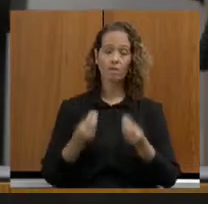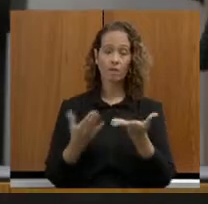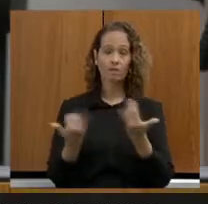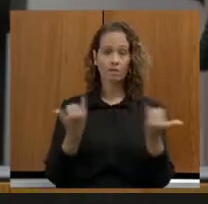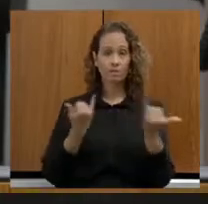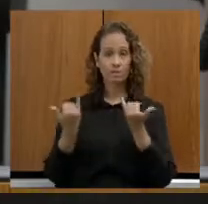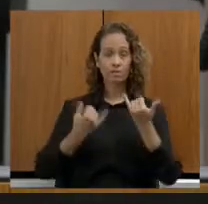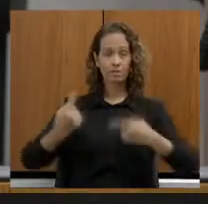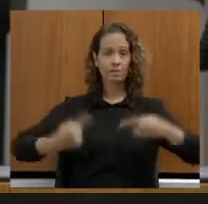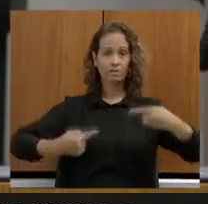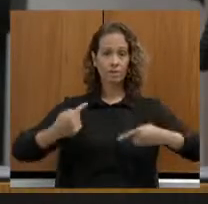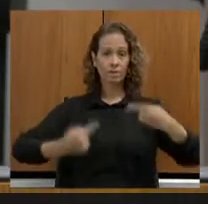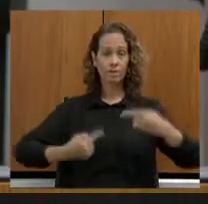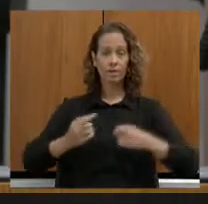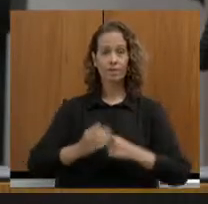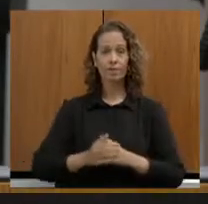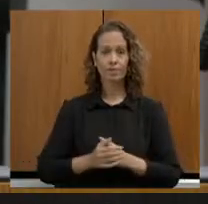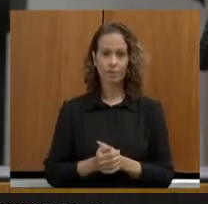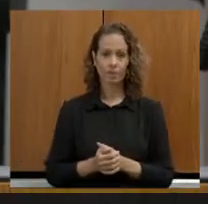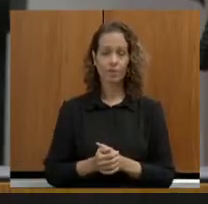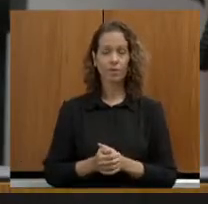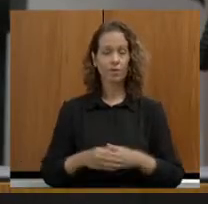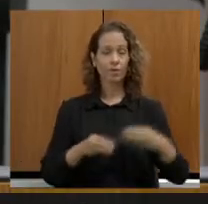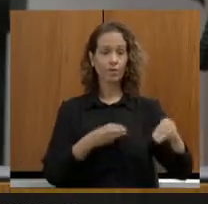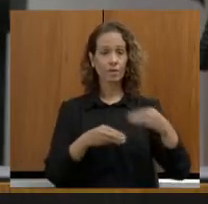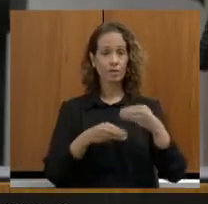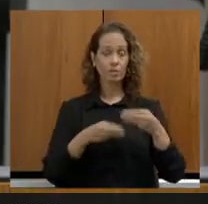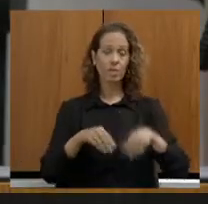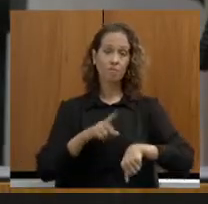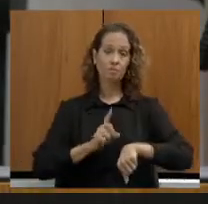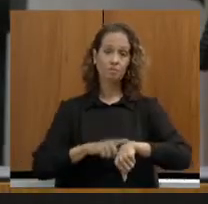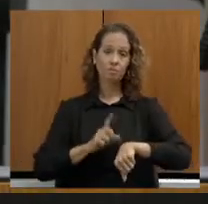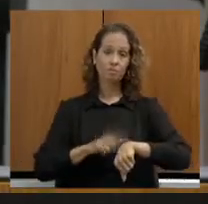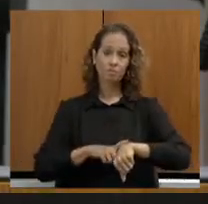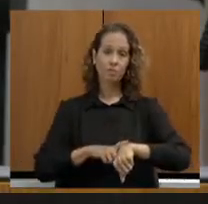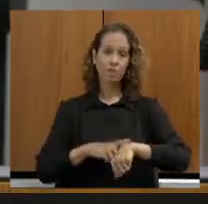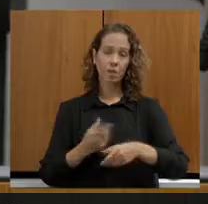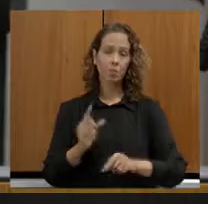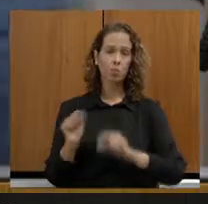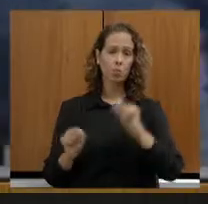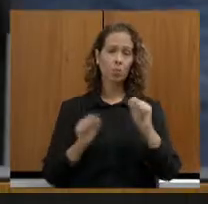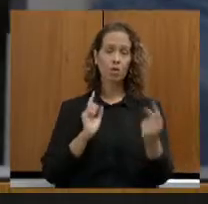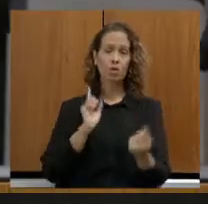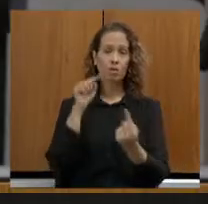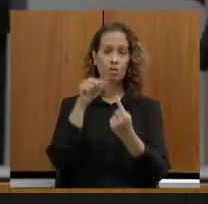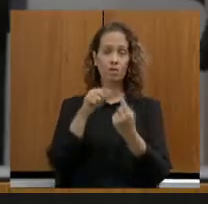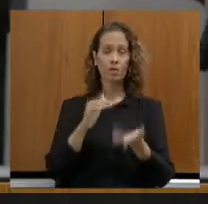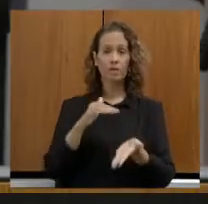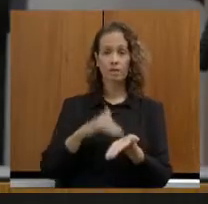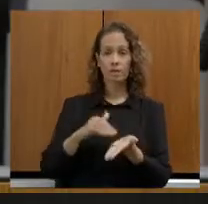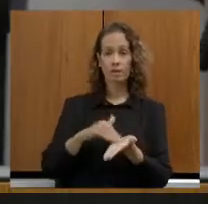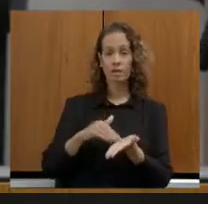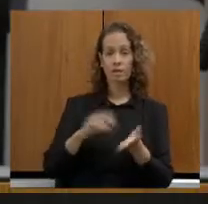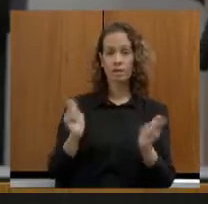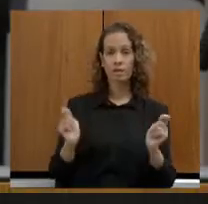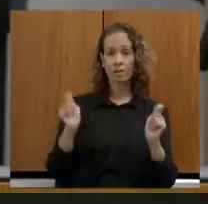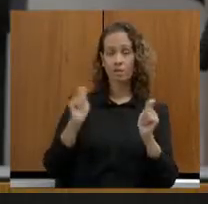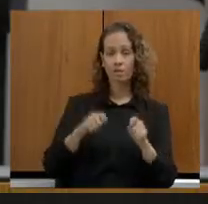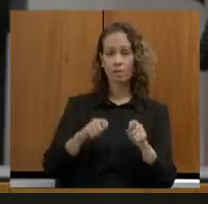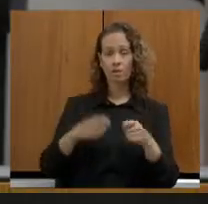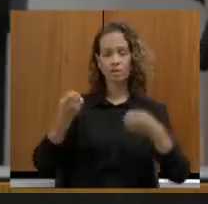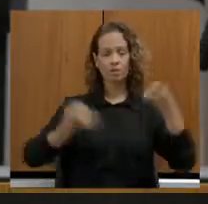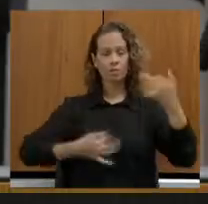de fazer todo debate o exatamente com a flexibilidade do tempo para que tanto a secretária possa trazer